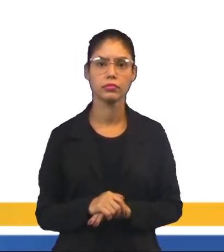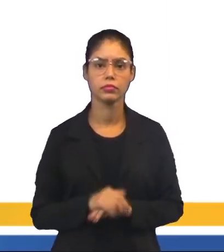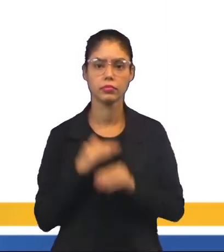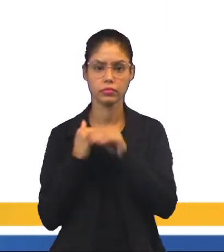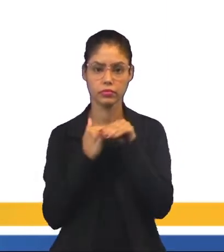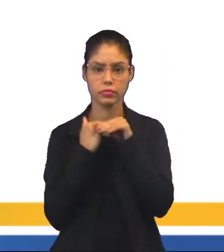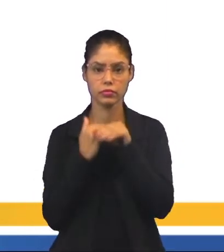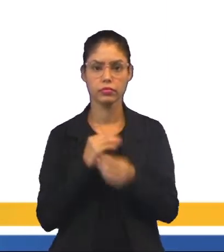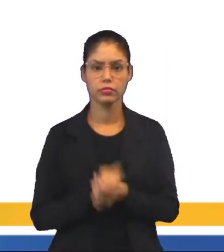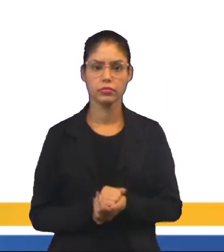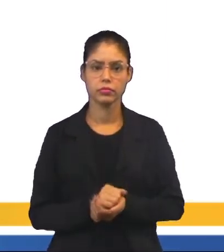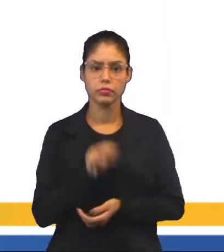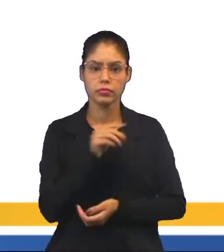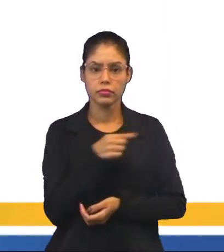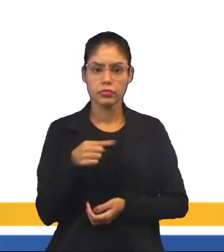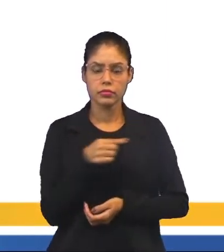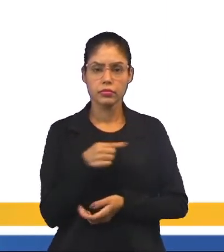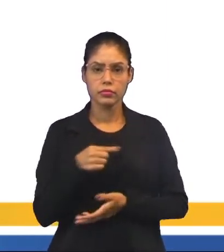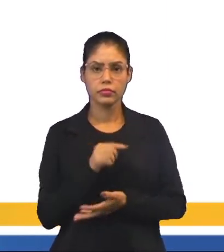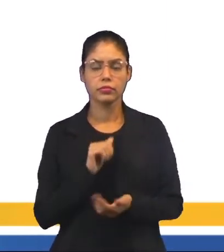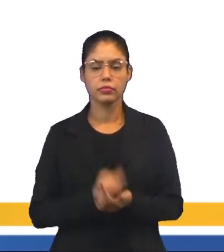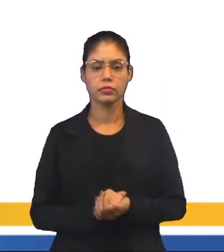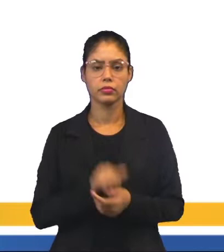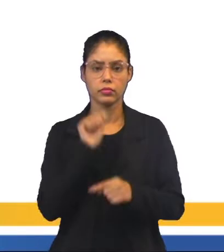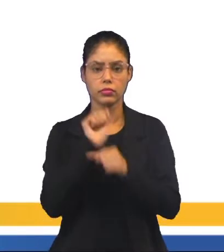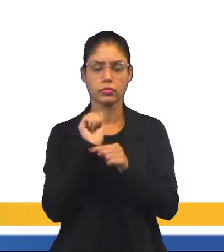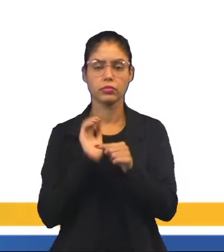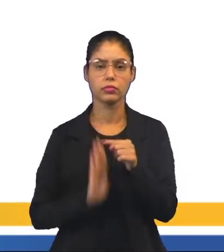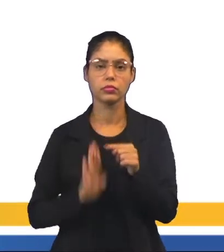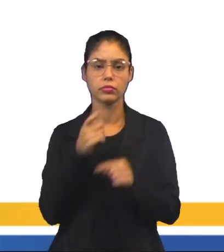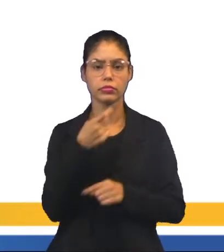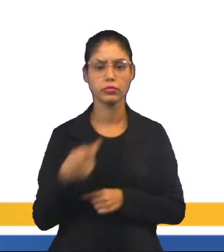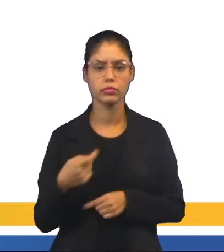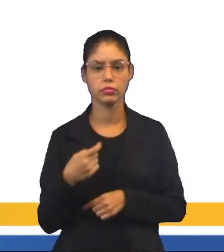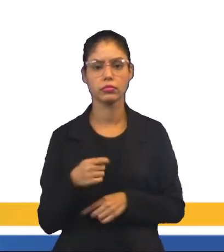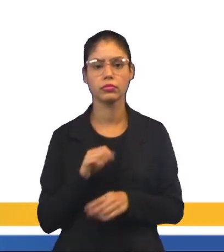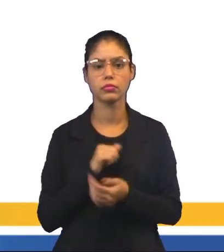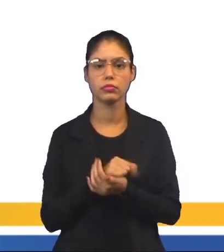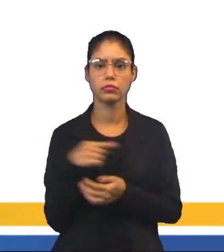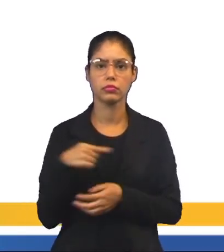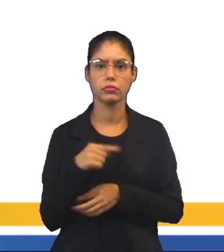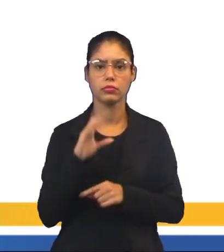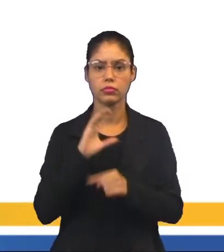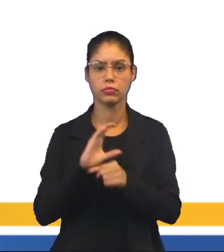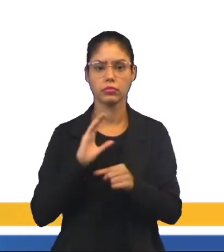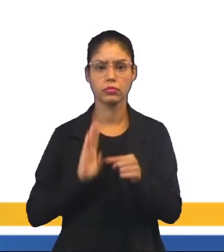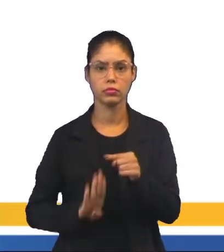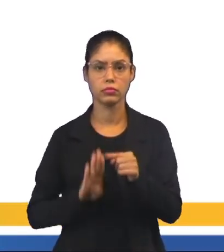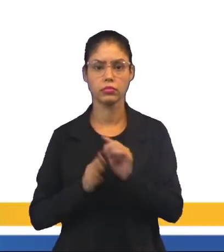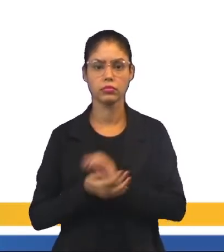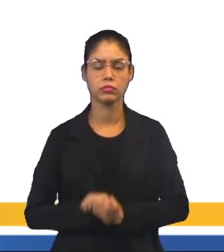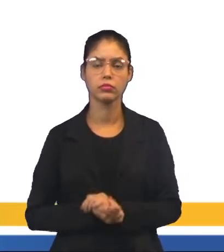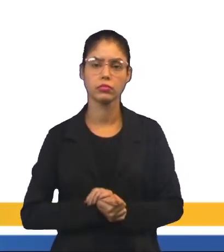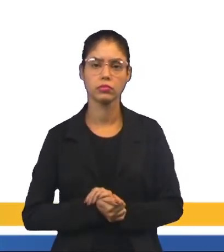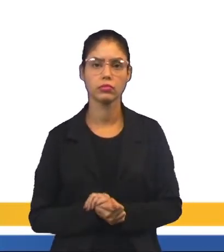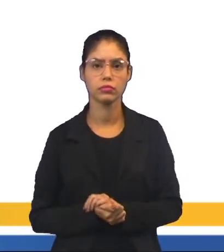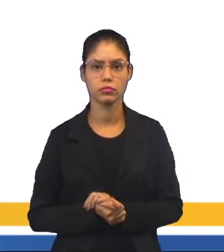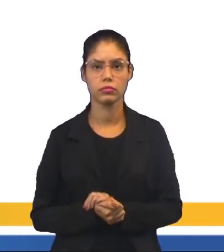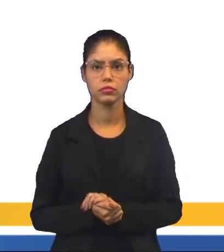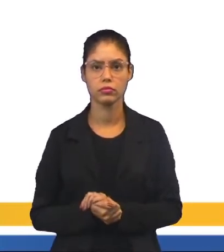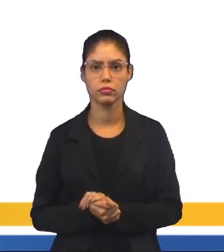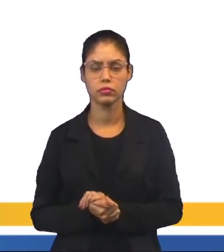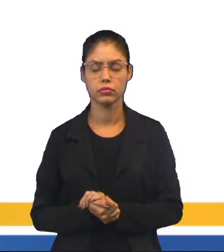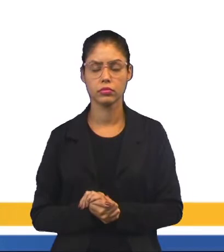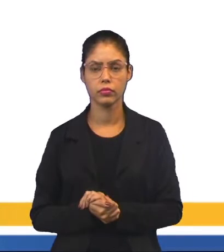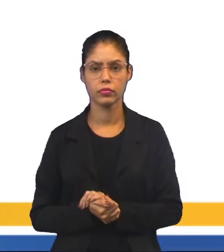igual menos a sobre b, x menos c sobre b.